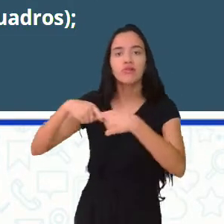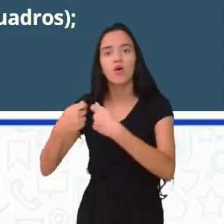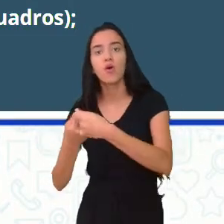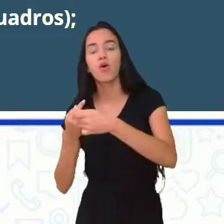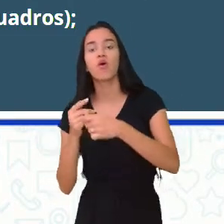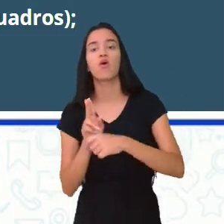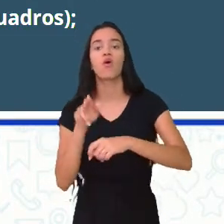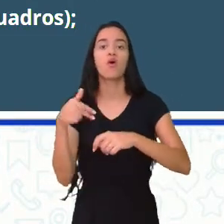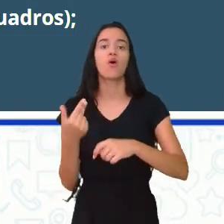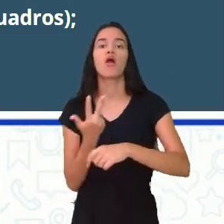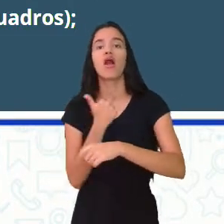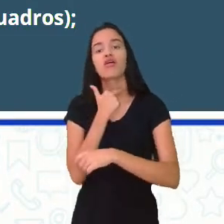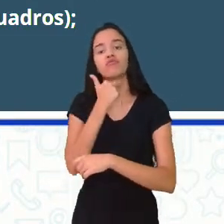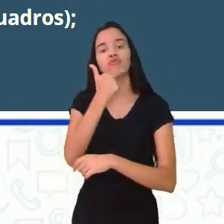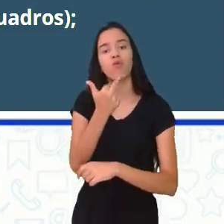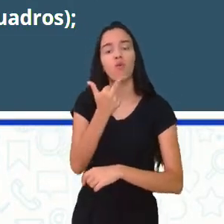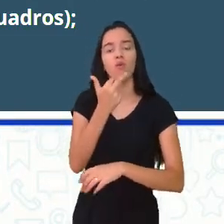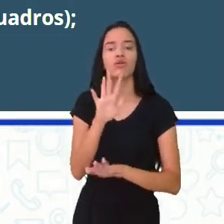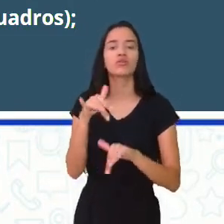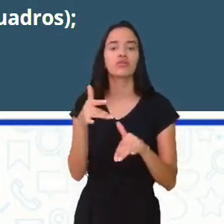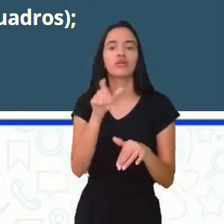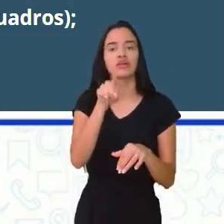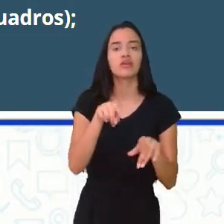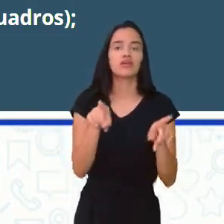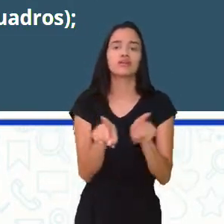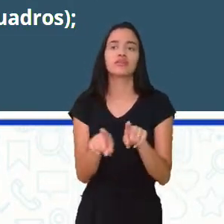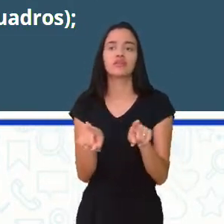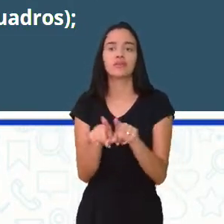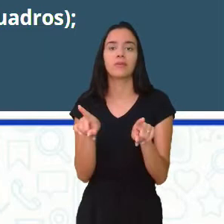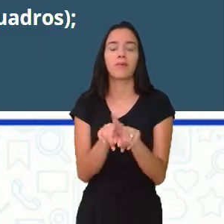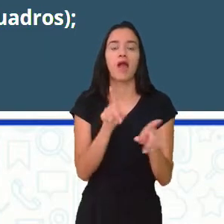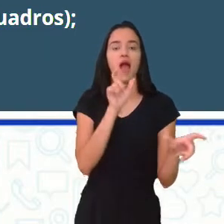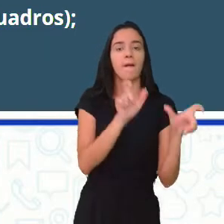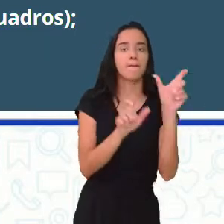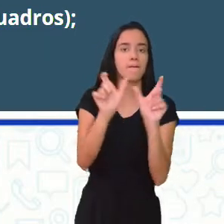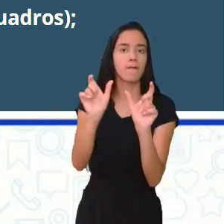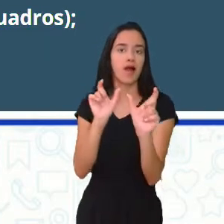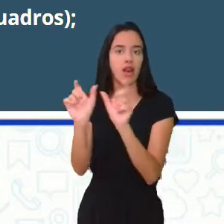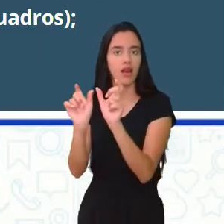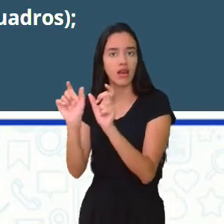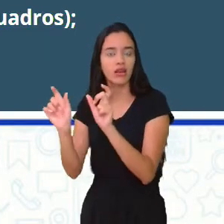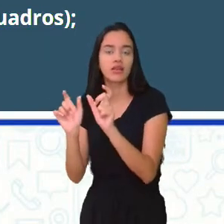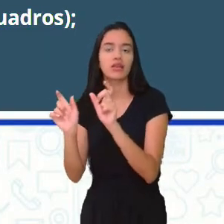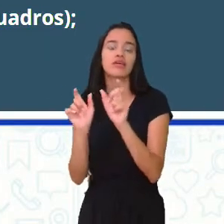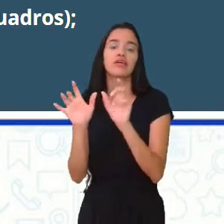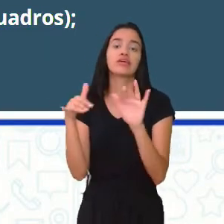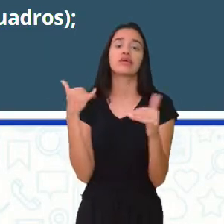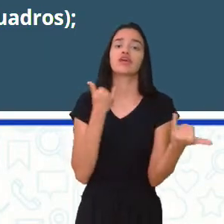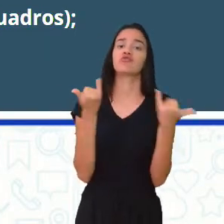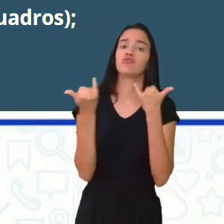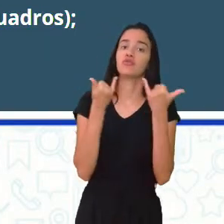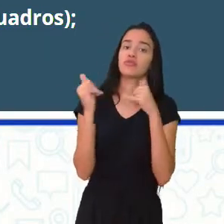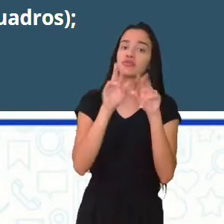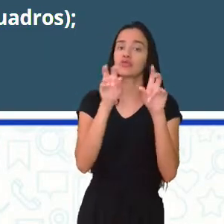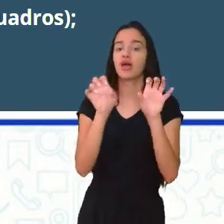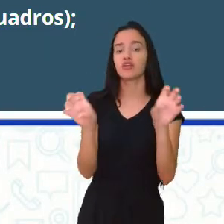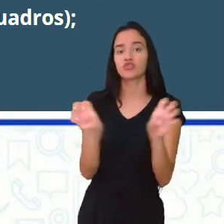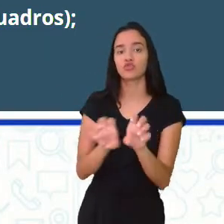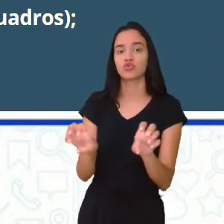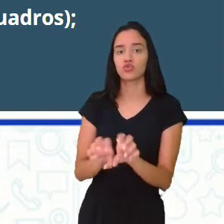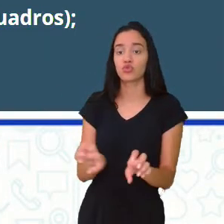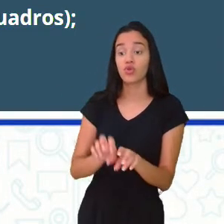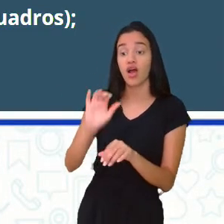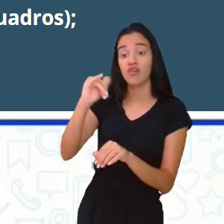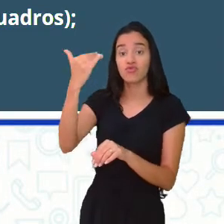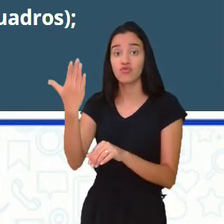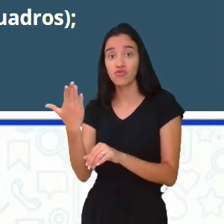entonação de voz, com quem deve proferir as palavras, informações sobre a estrutura externa